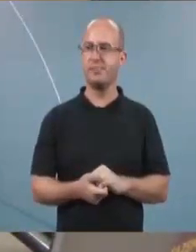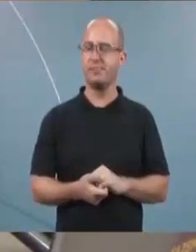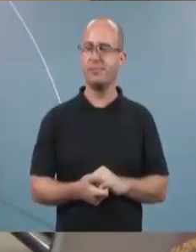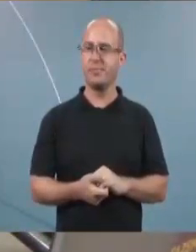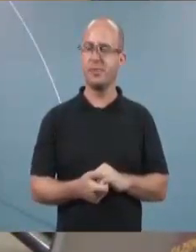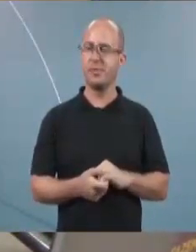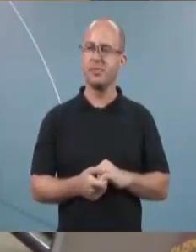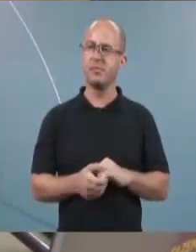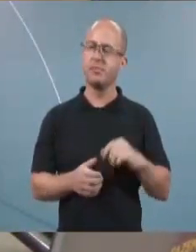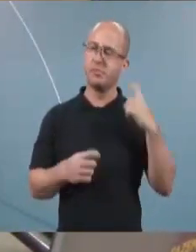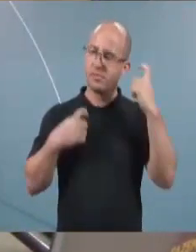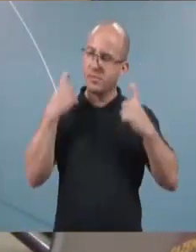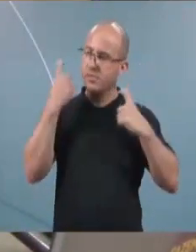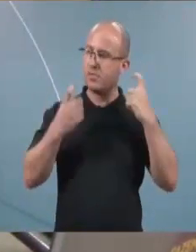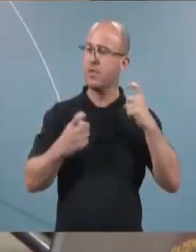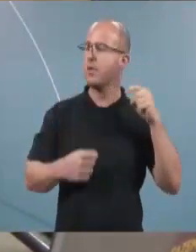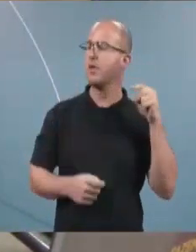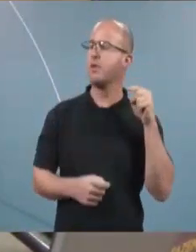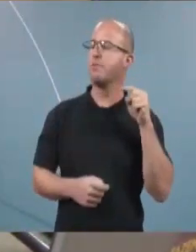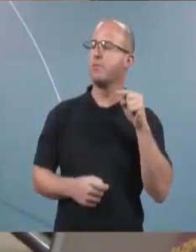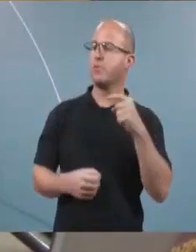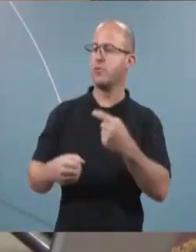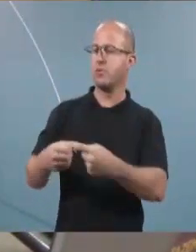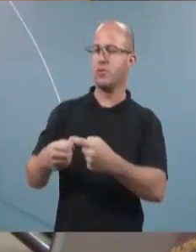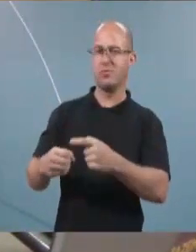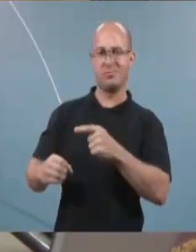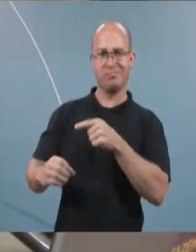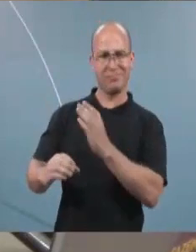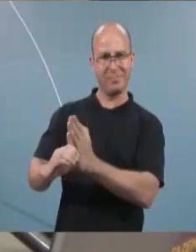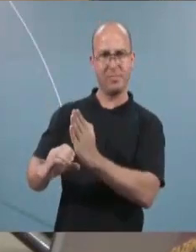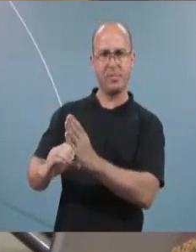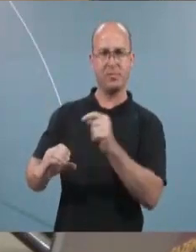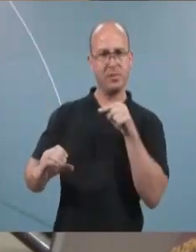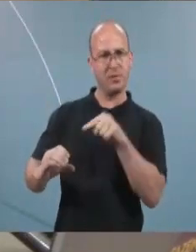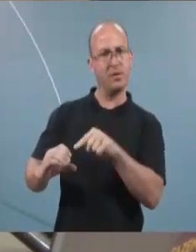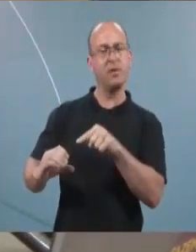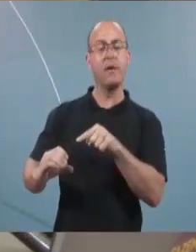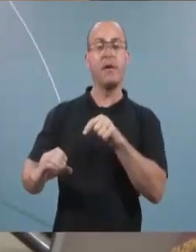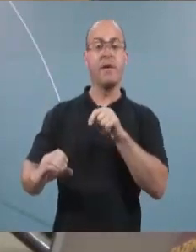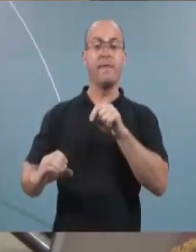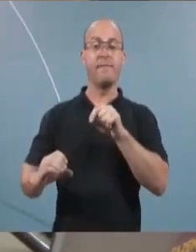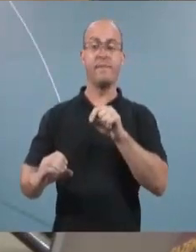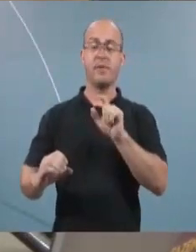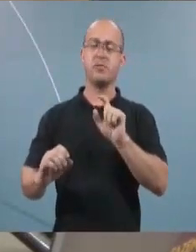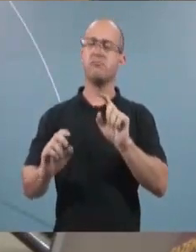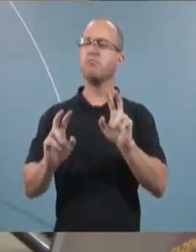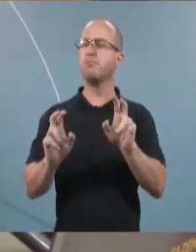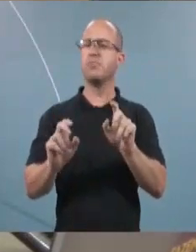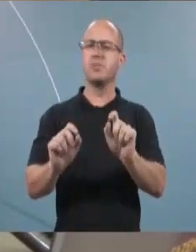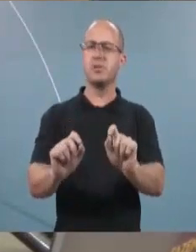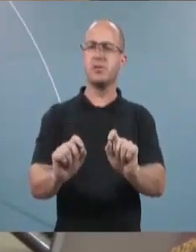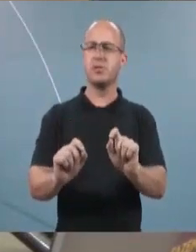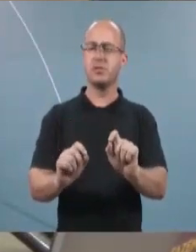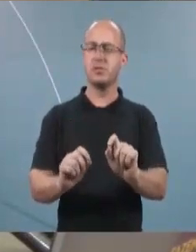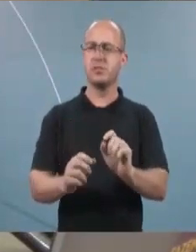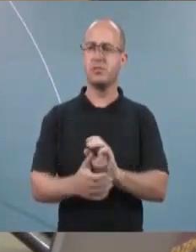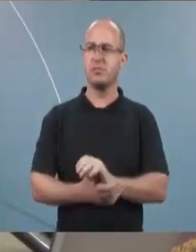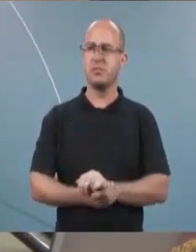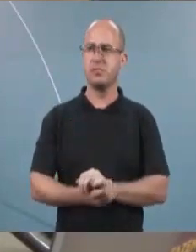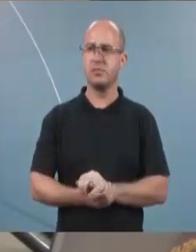eh lá no município de Caicó relativo à